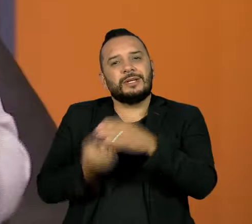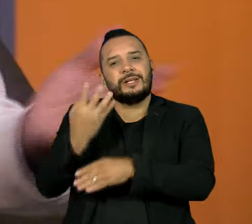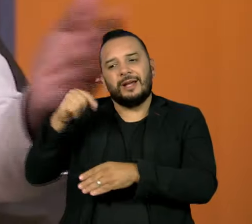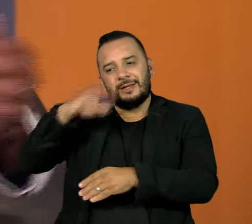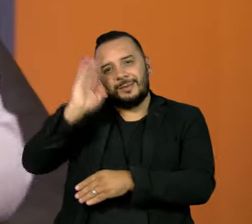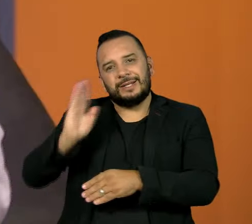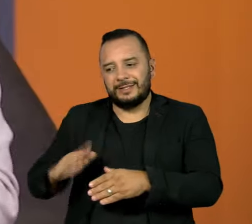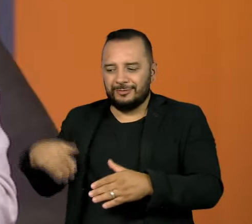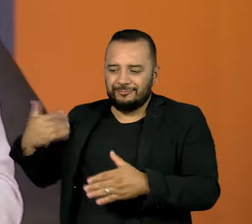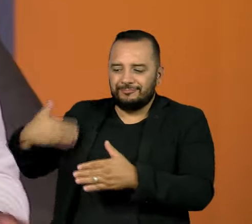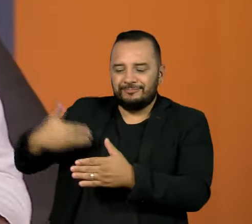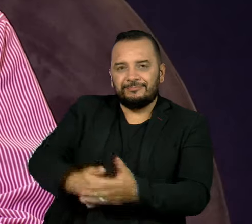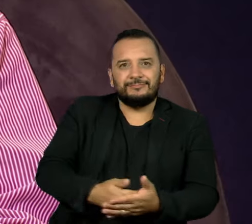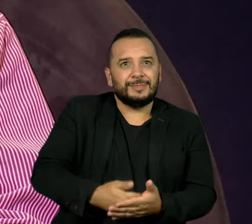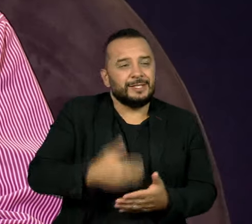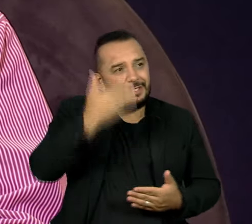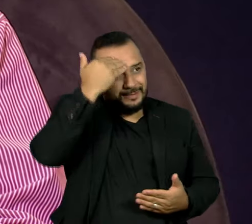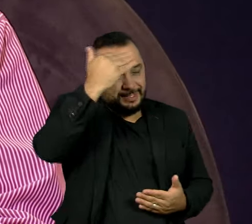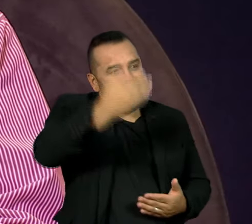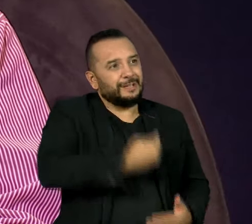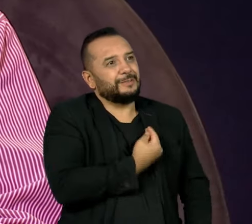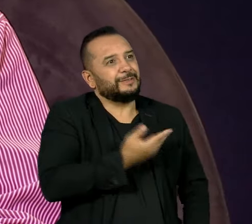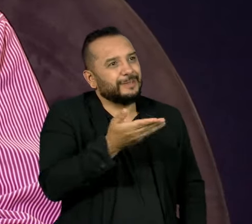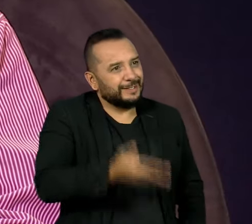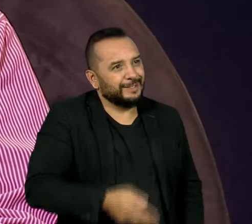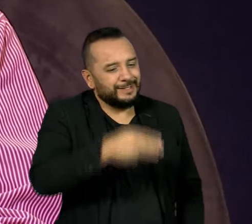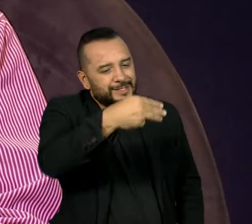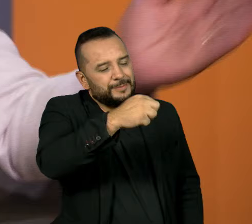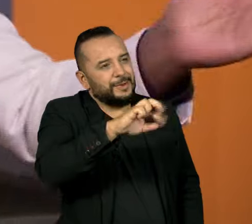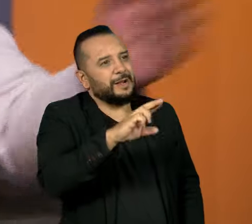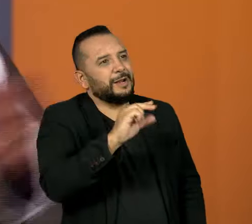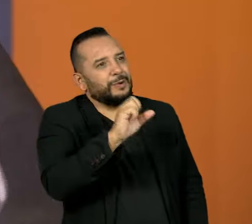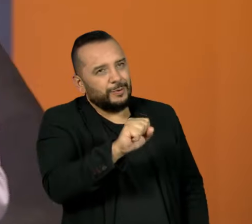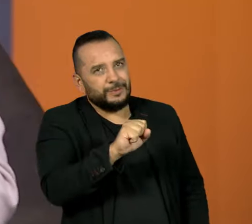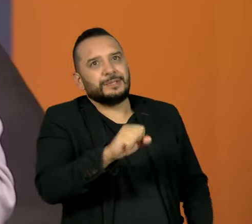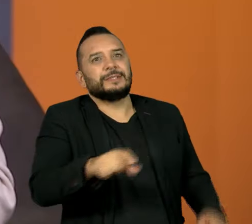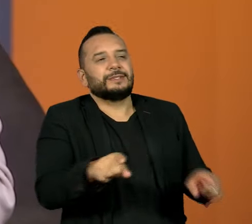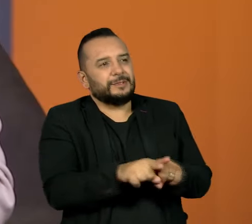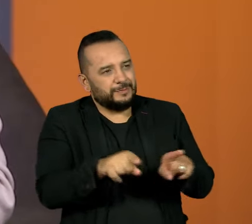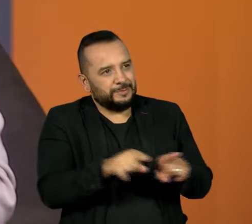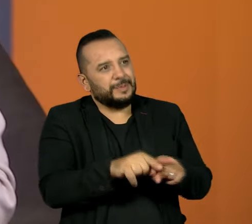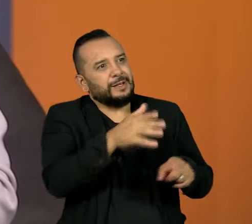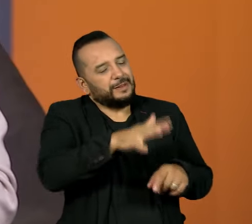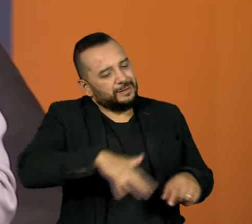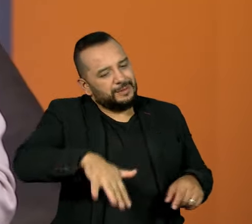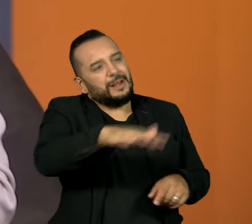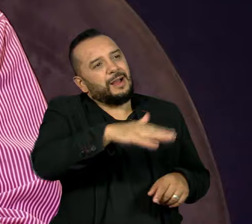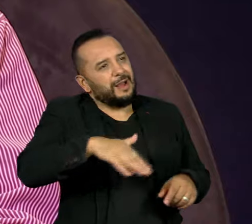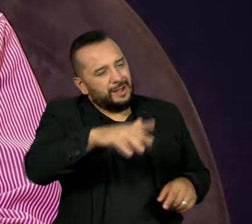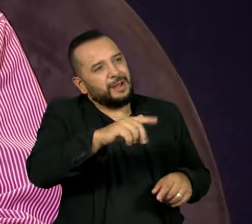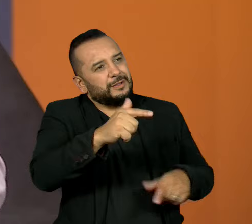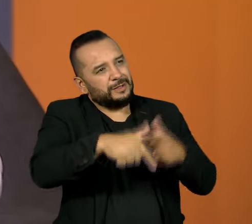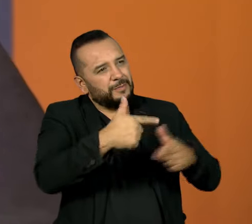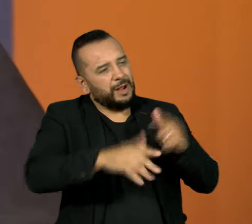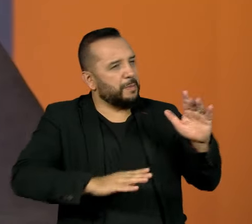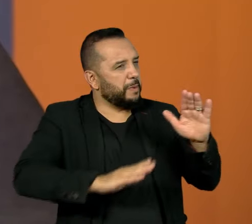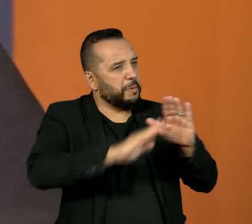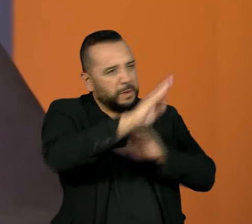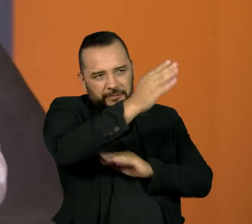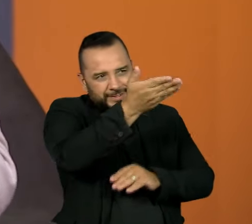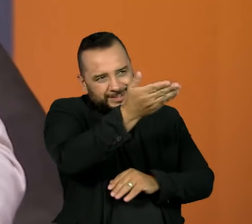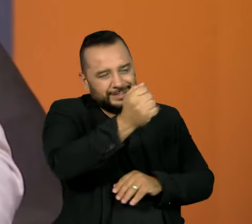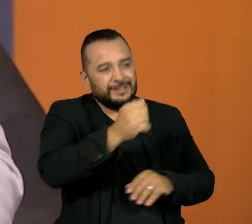país. Muitíssimo obrigado pela gentileza da presença, Marcos Amarra, e muito mais sucesso no Tenda Atacado. Muito obrigado. Para você